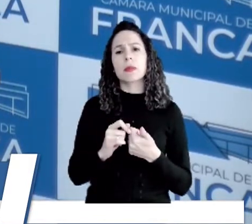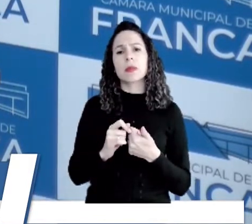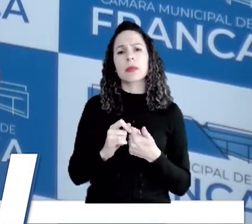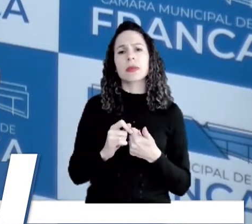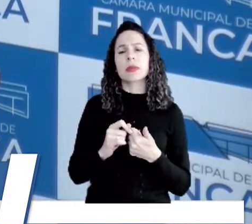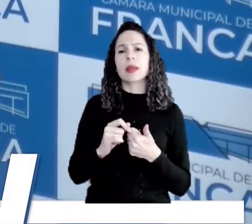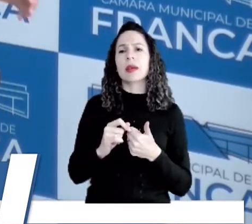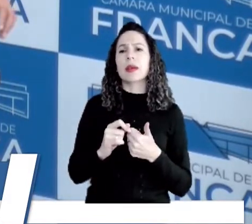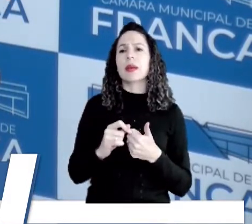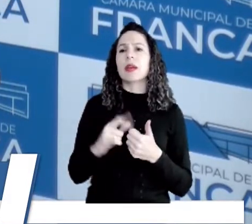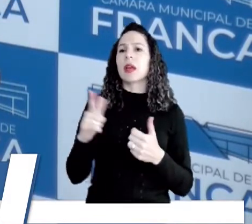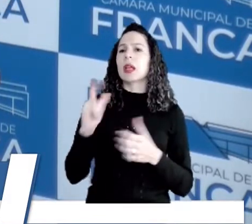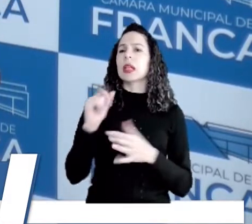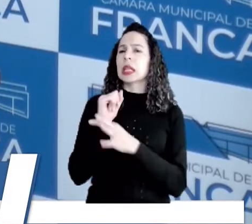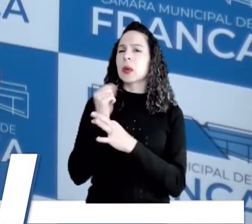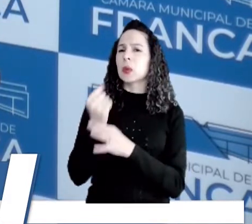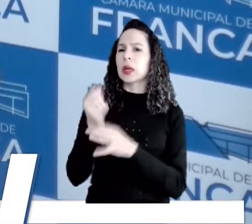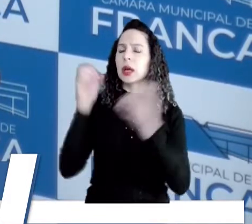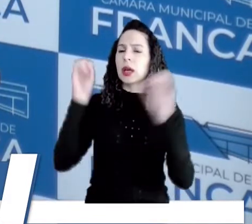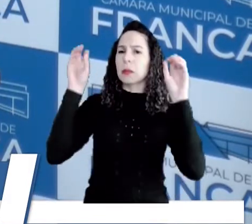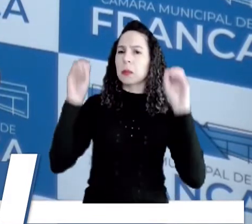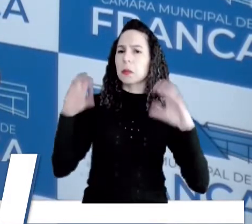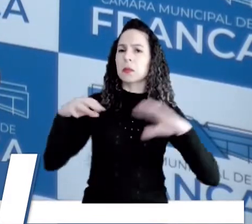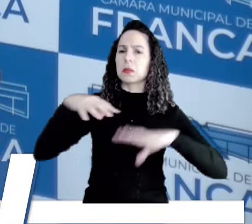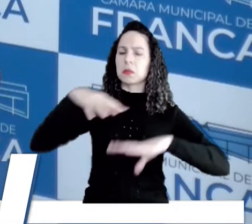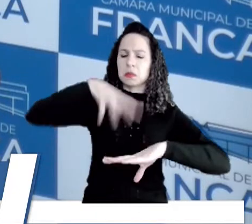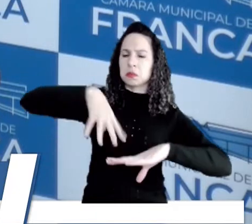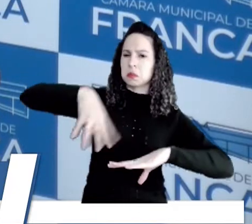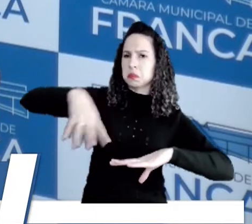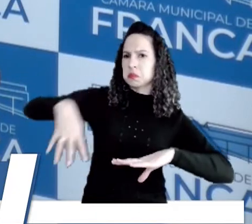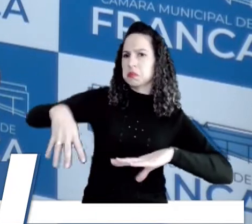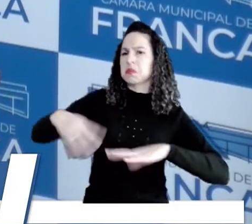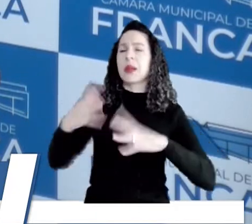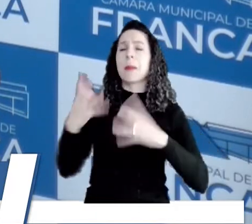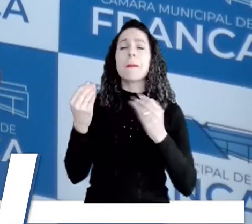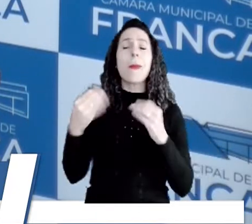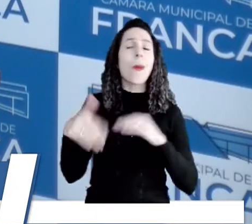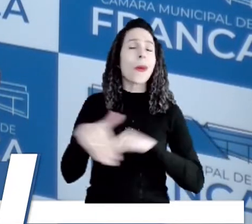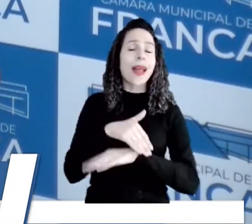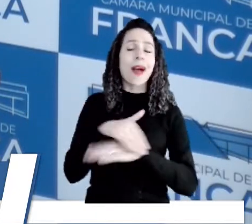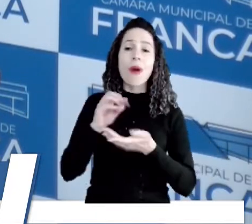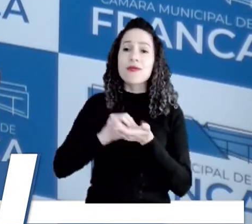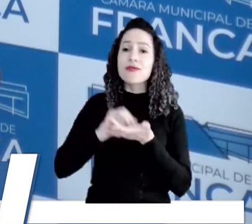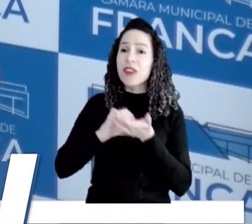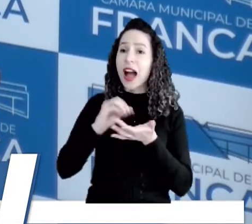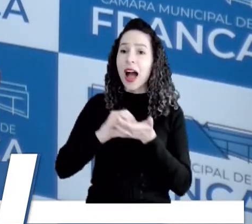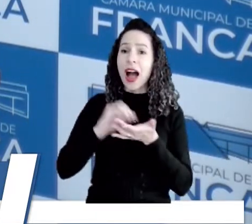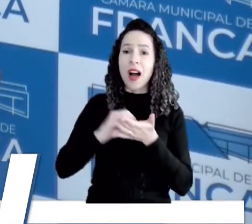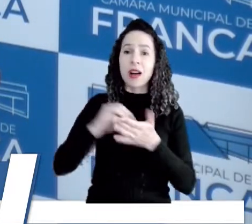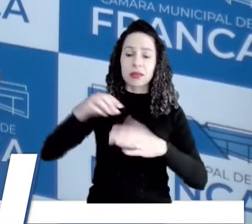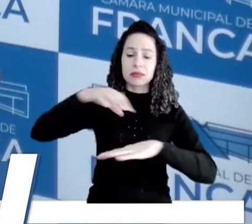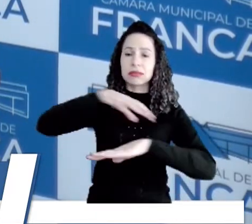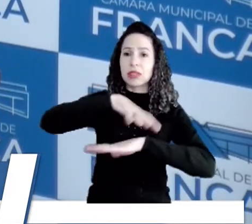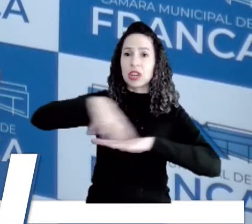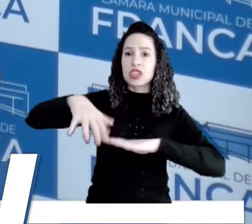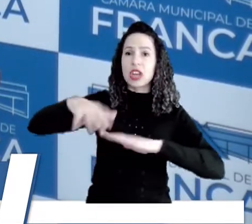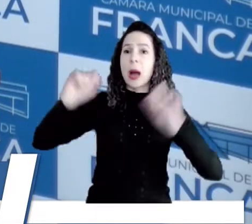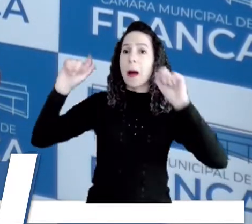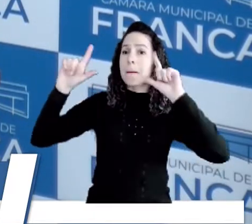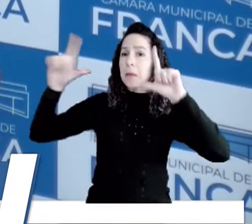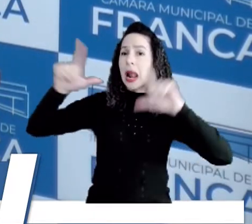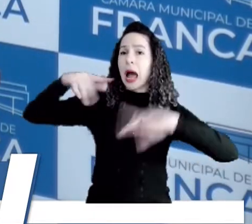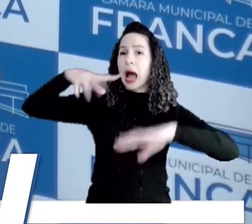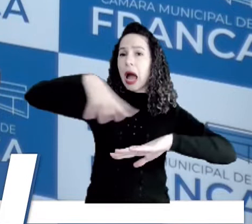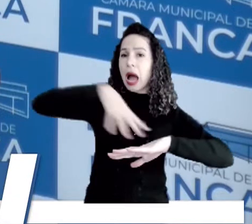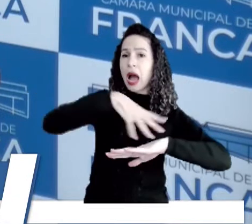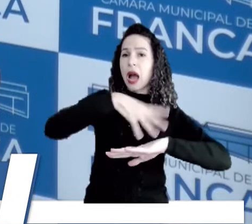dispositivos de segurança, sinalização de solo, muitas ruas estão sem sinalização de solo, placas, há